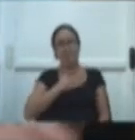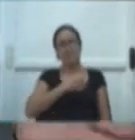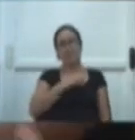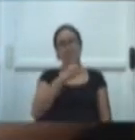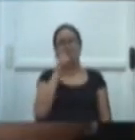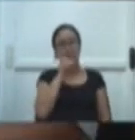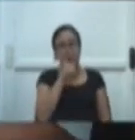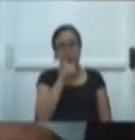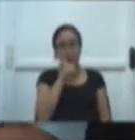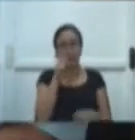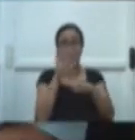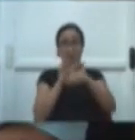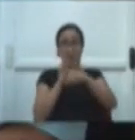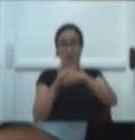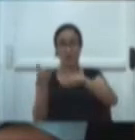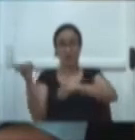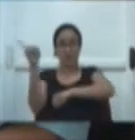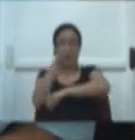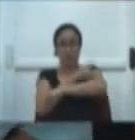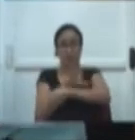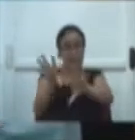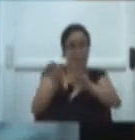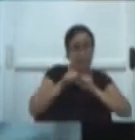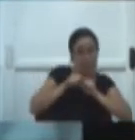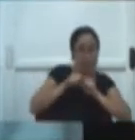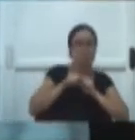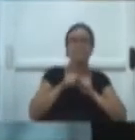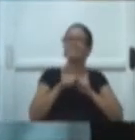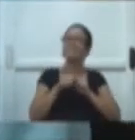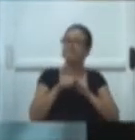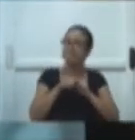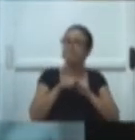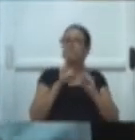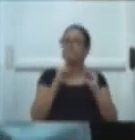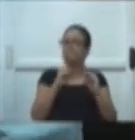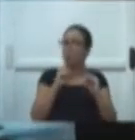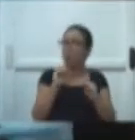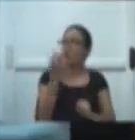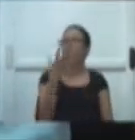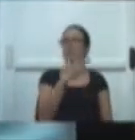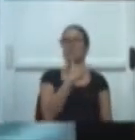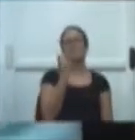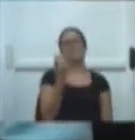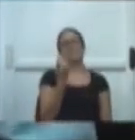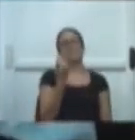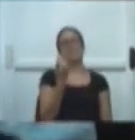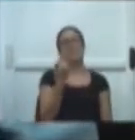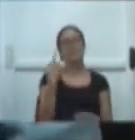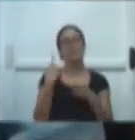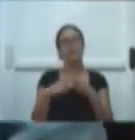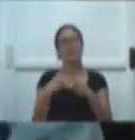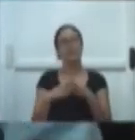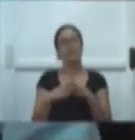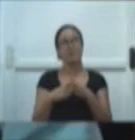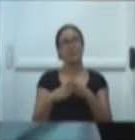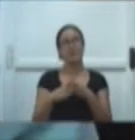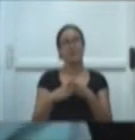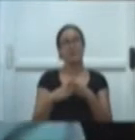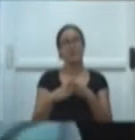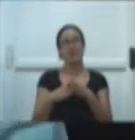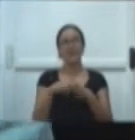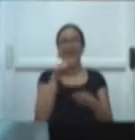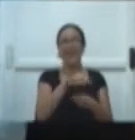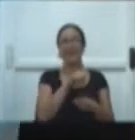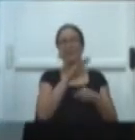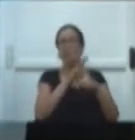Porque ela não pode parar de tomar os remédios dela. Então, é um negócio sério, um negócio muito sério que está acontecendo na cidade de Limeira.